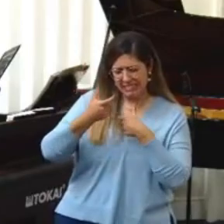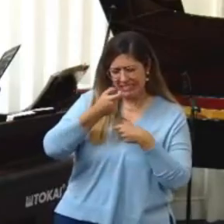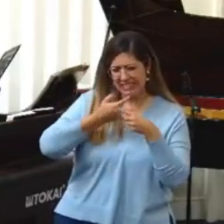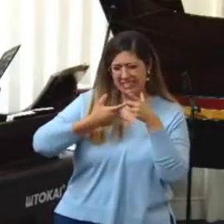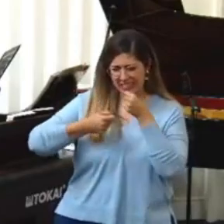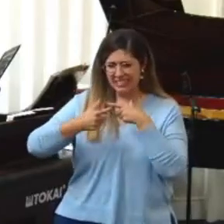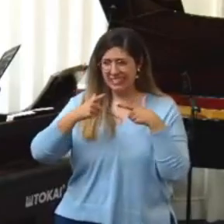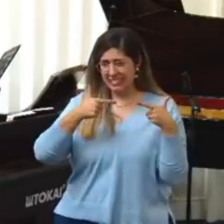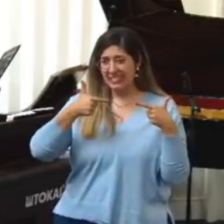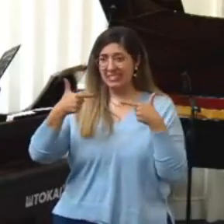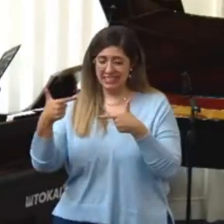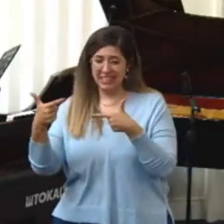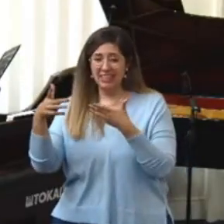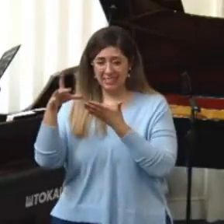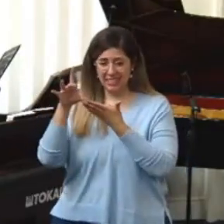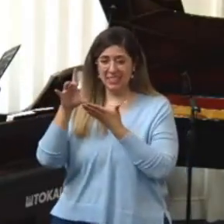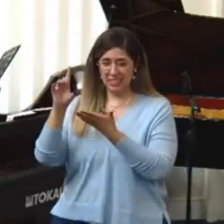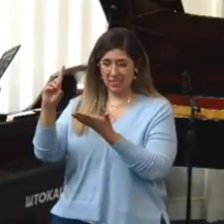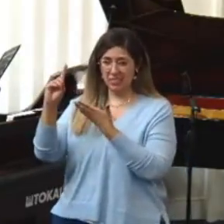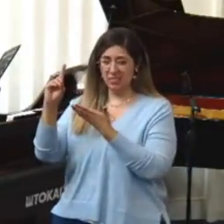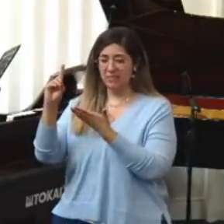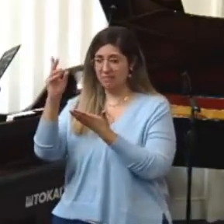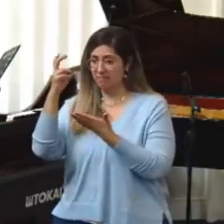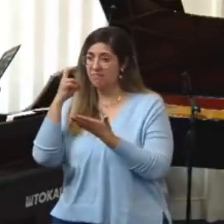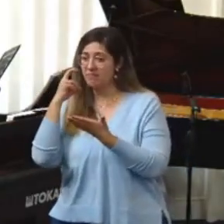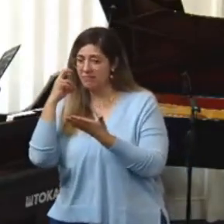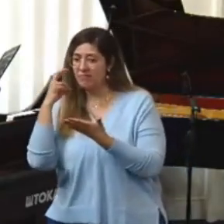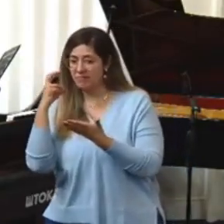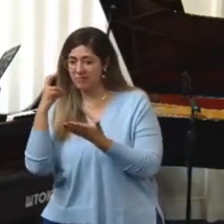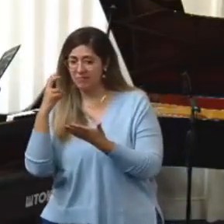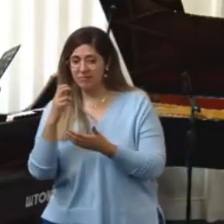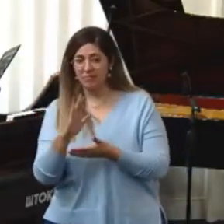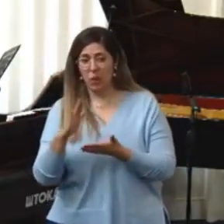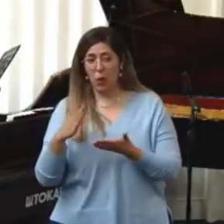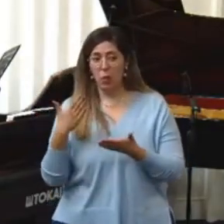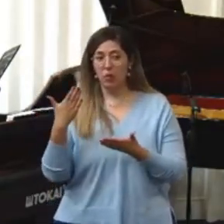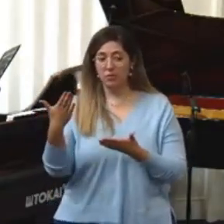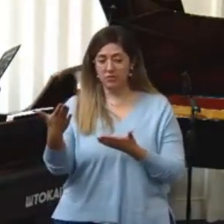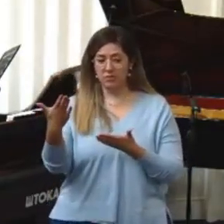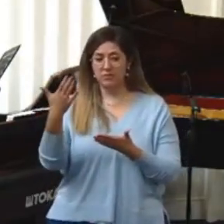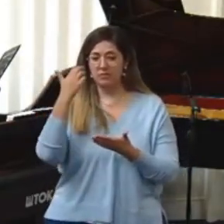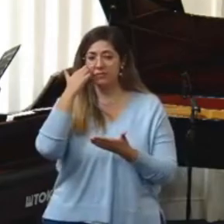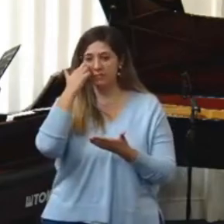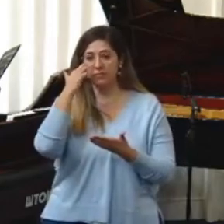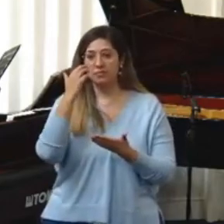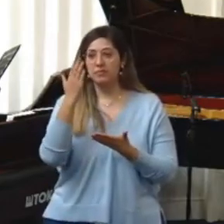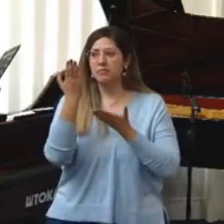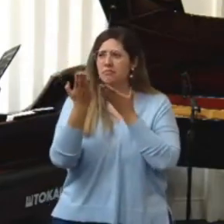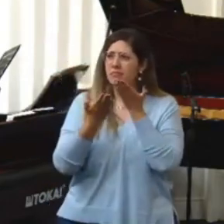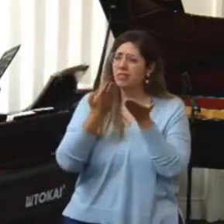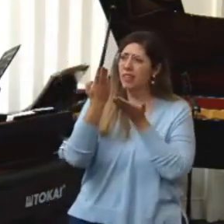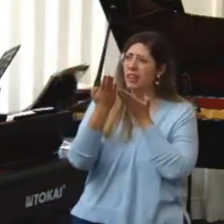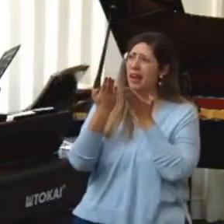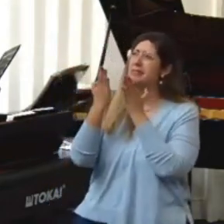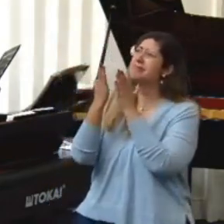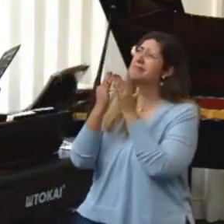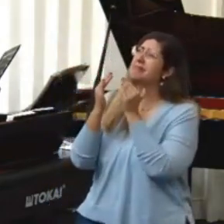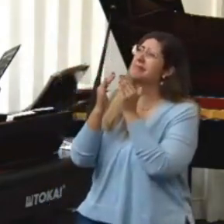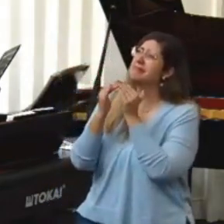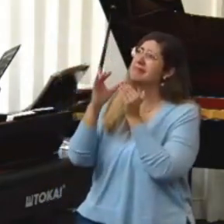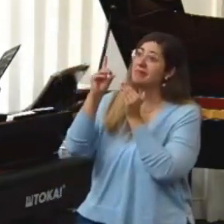esse juízo, a esse opróbrio, a essa vergonha, quando este servo clama, Deus